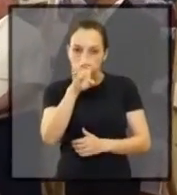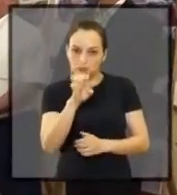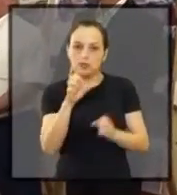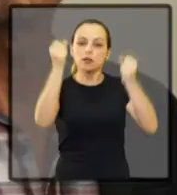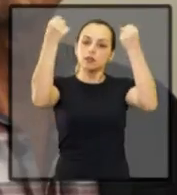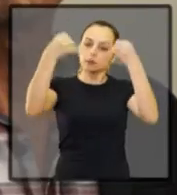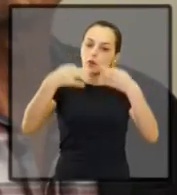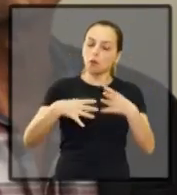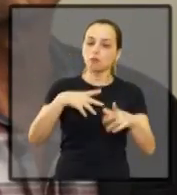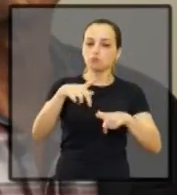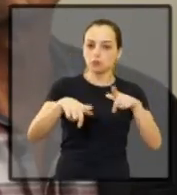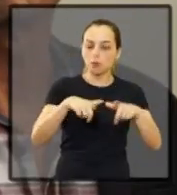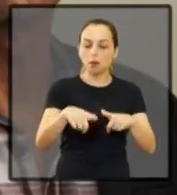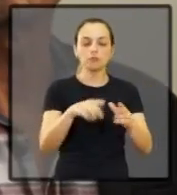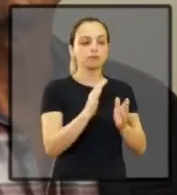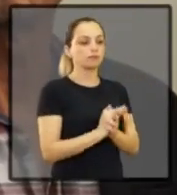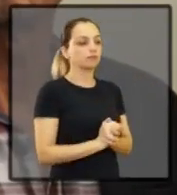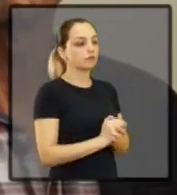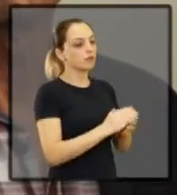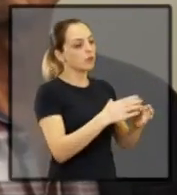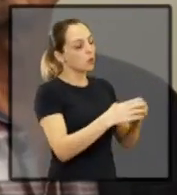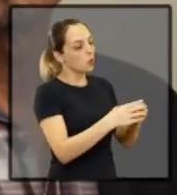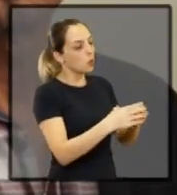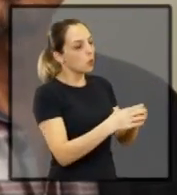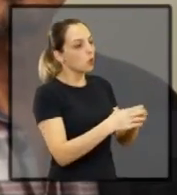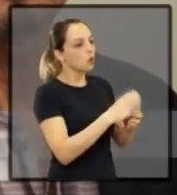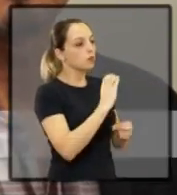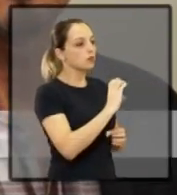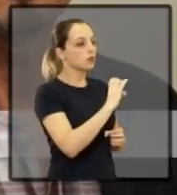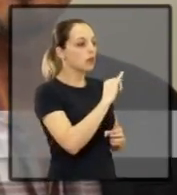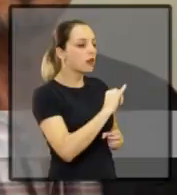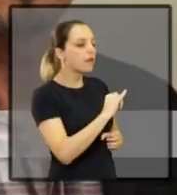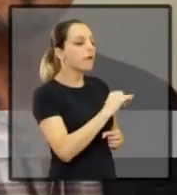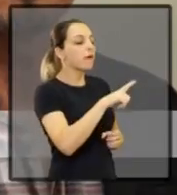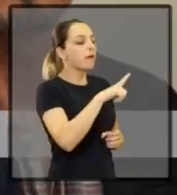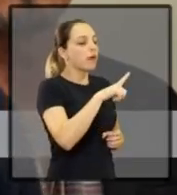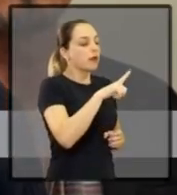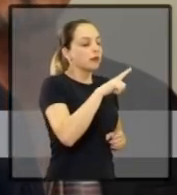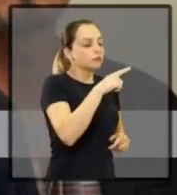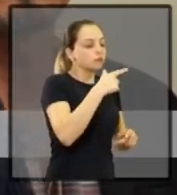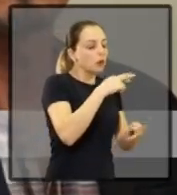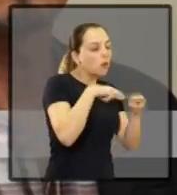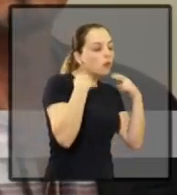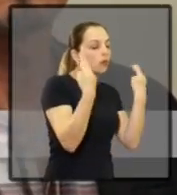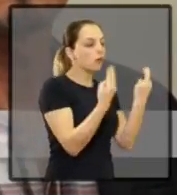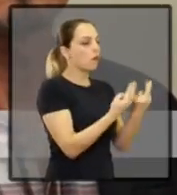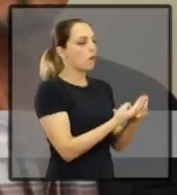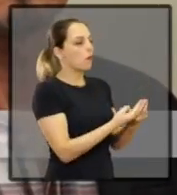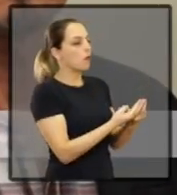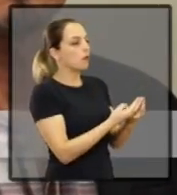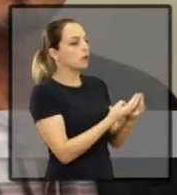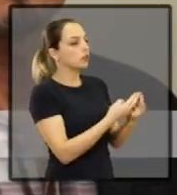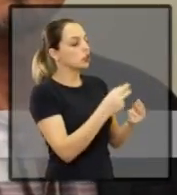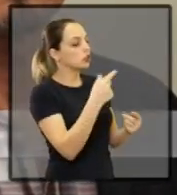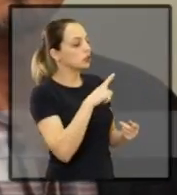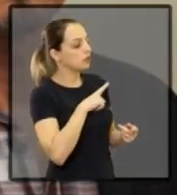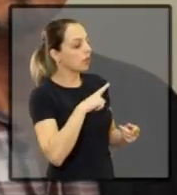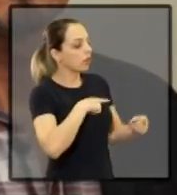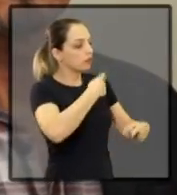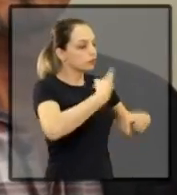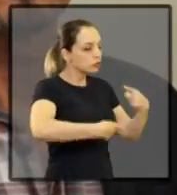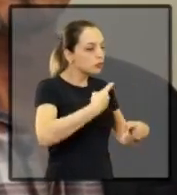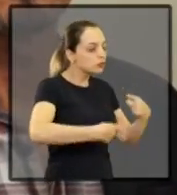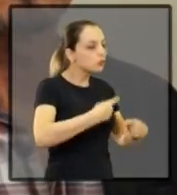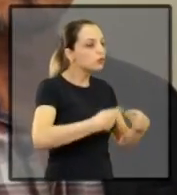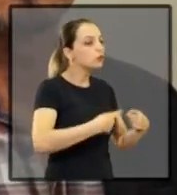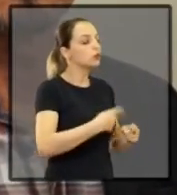o trabalho. A comissão tem feito várias reuniões, né? Nós temos aberto muito esse debate